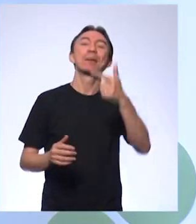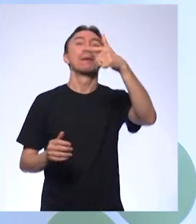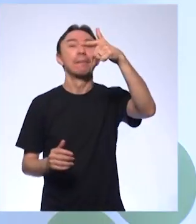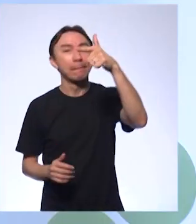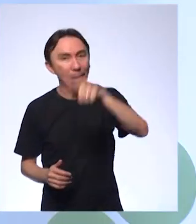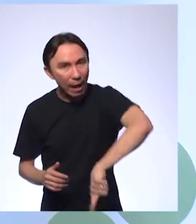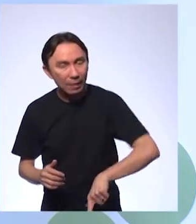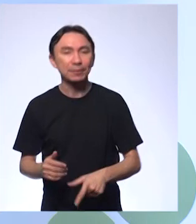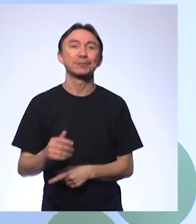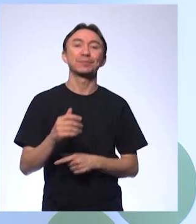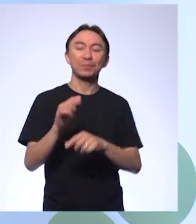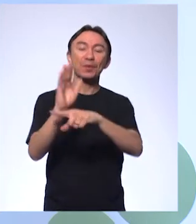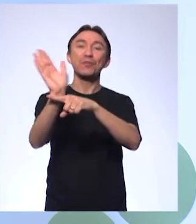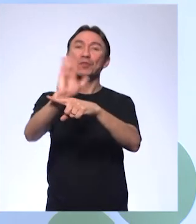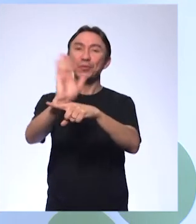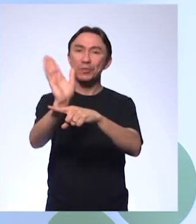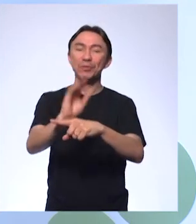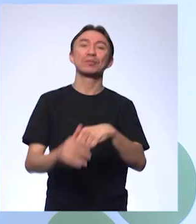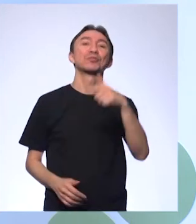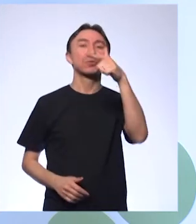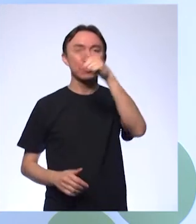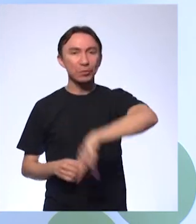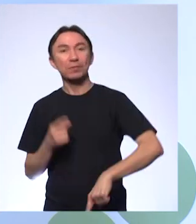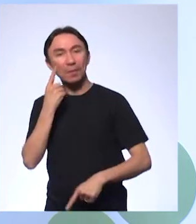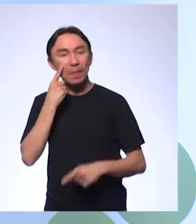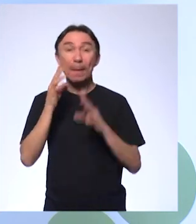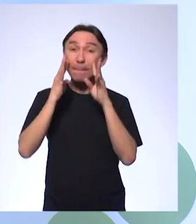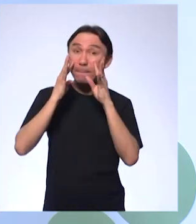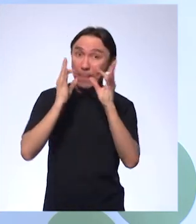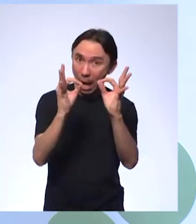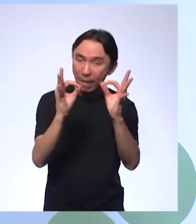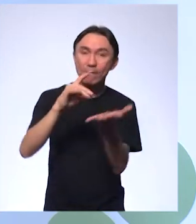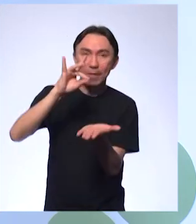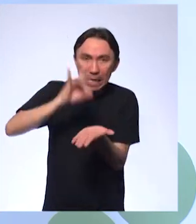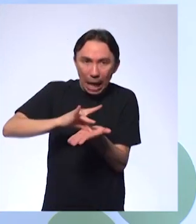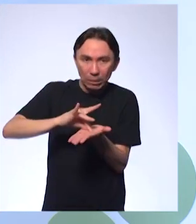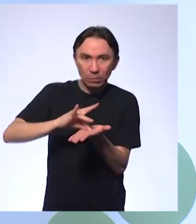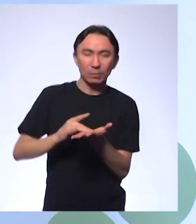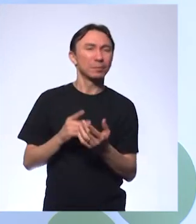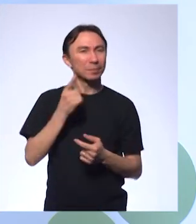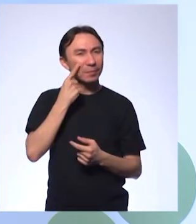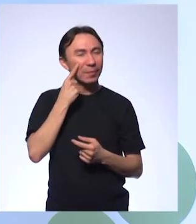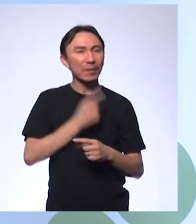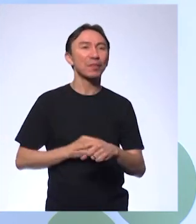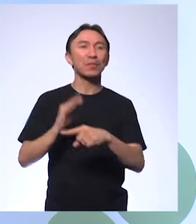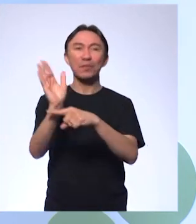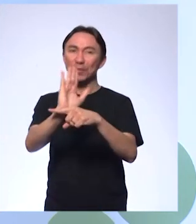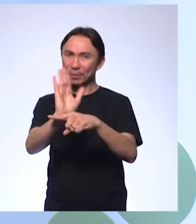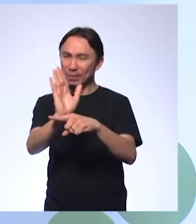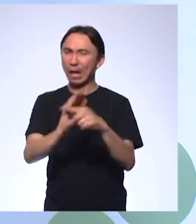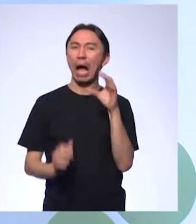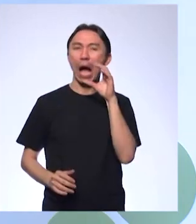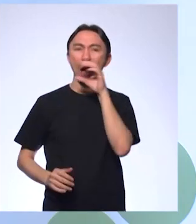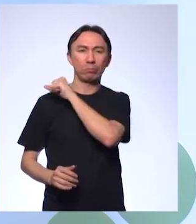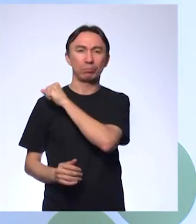vídeo agora que fala novamente sobre escutativa. Então, vamos lá. Só que agora esse vídeo é mais